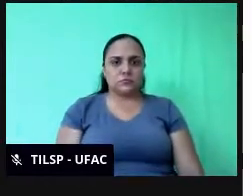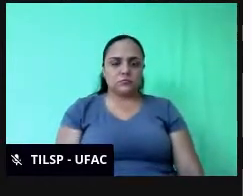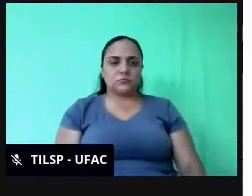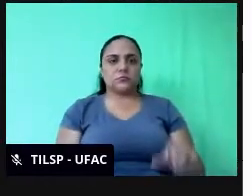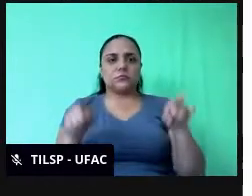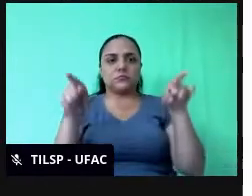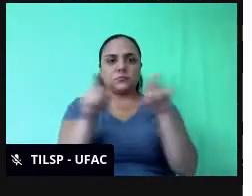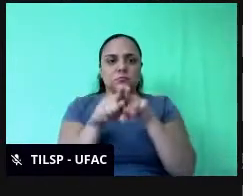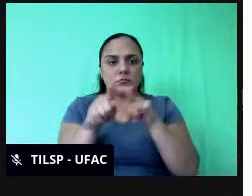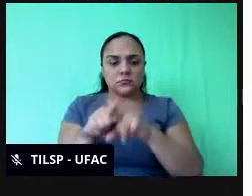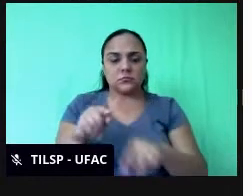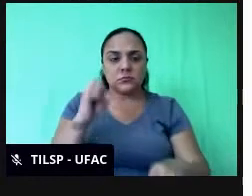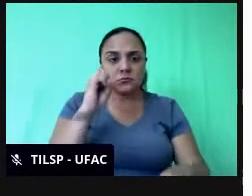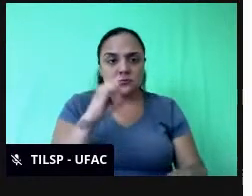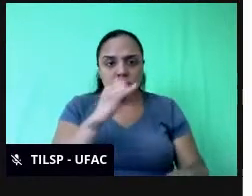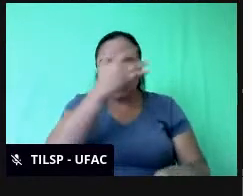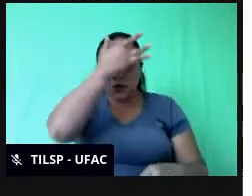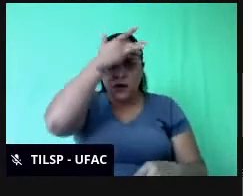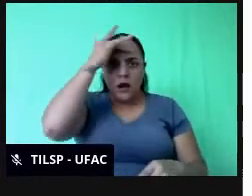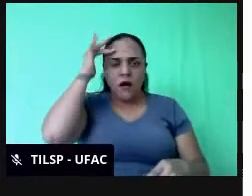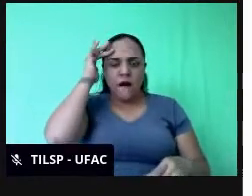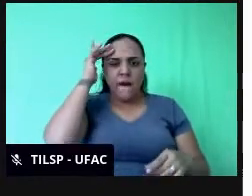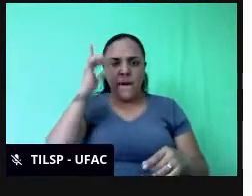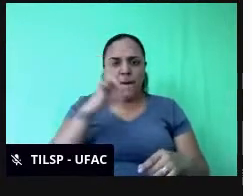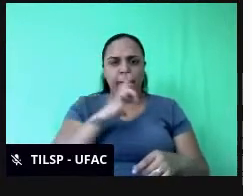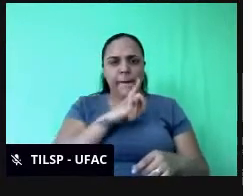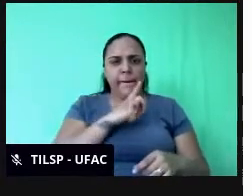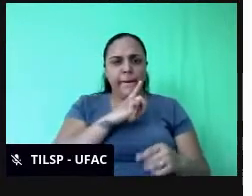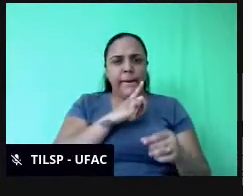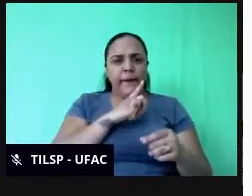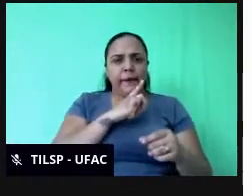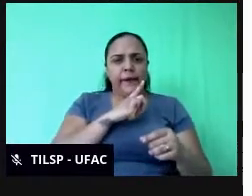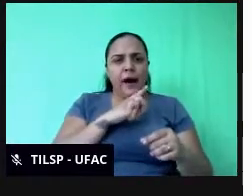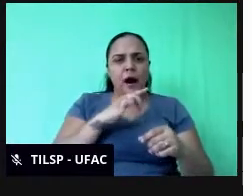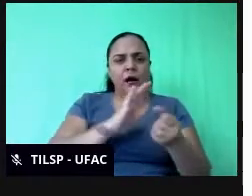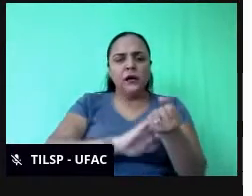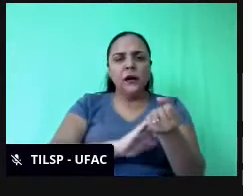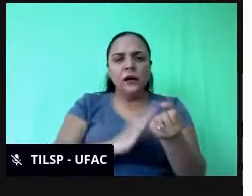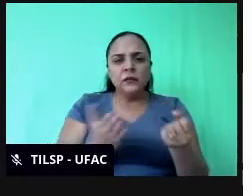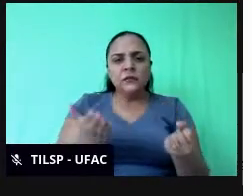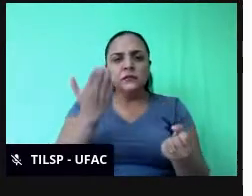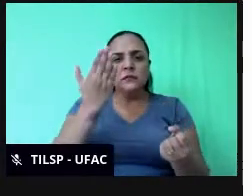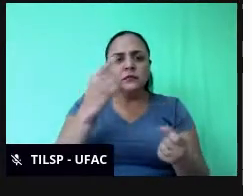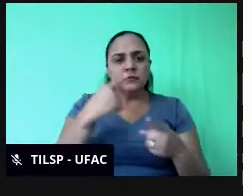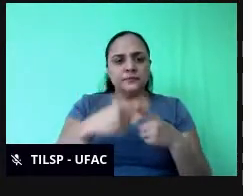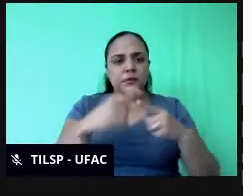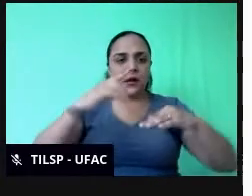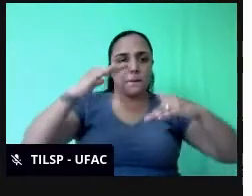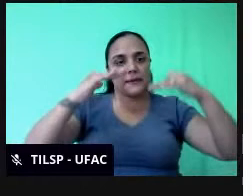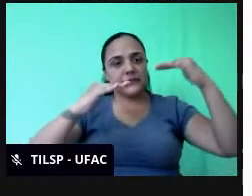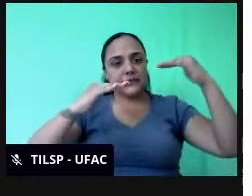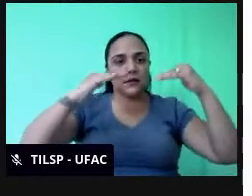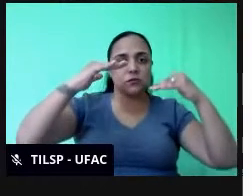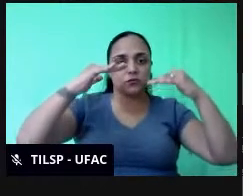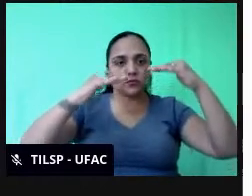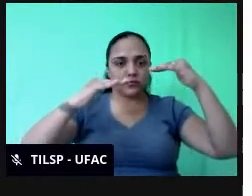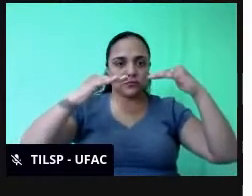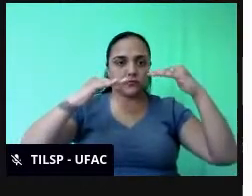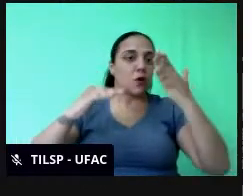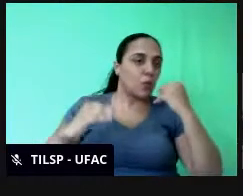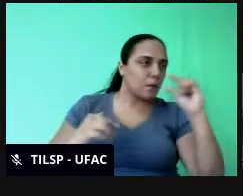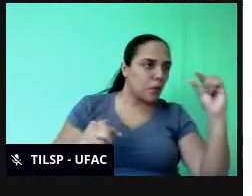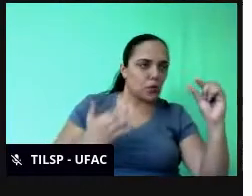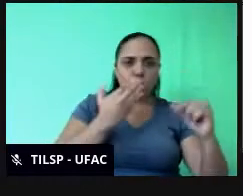de HDL e aumento de triglicérides quando são indivíduos que têm uma alimentação baseada em grãos